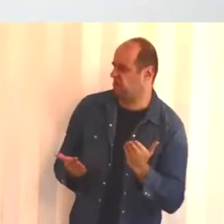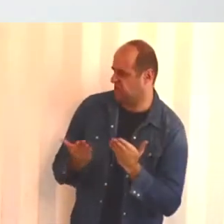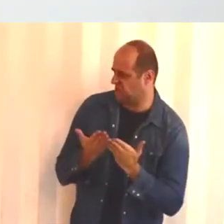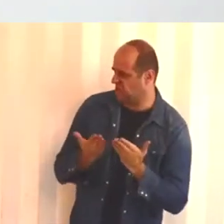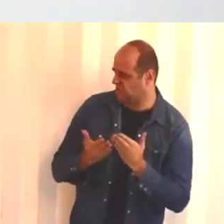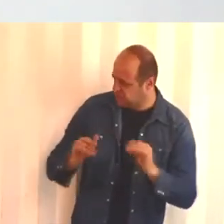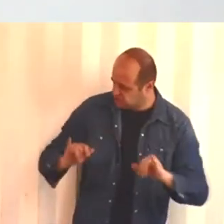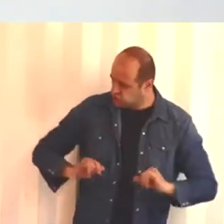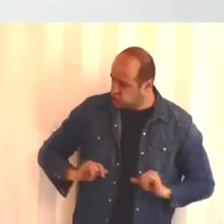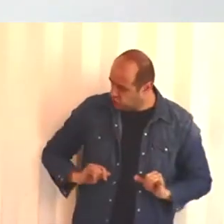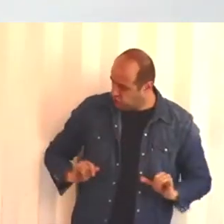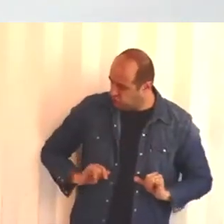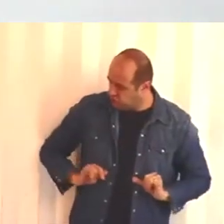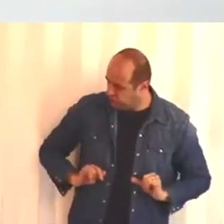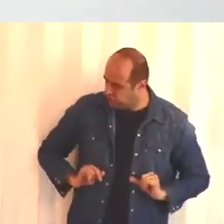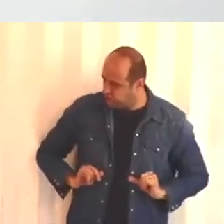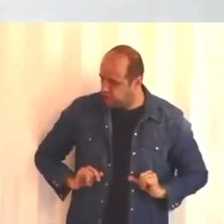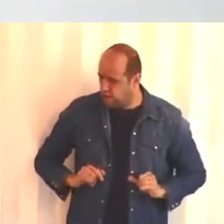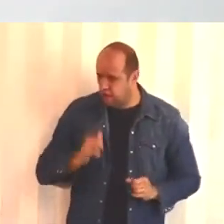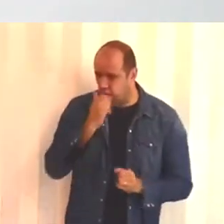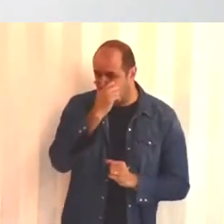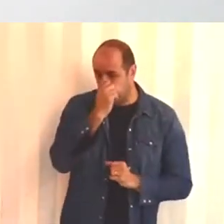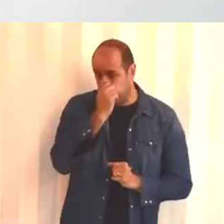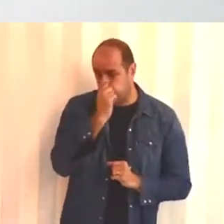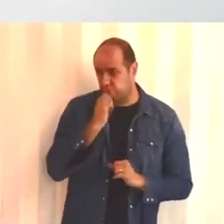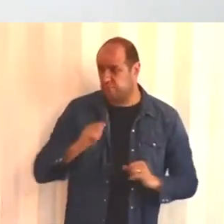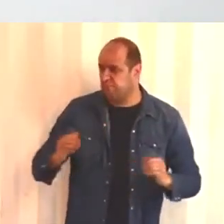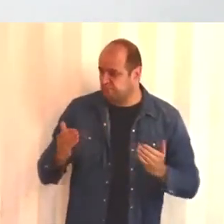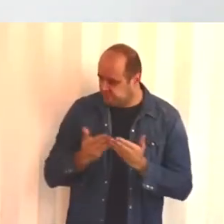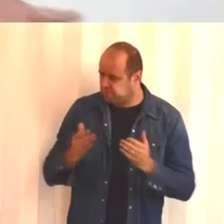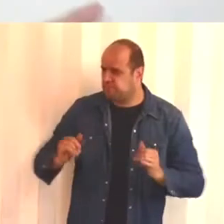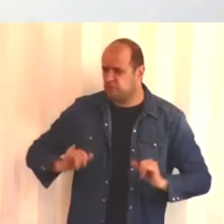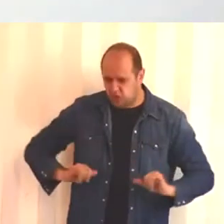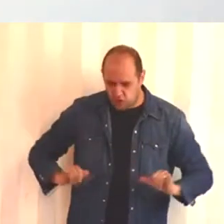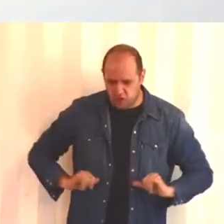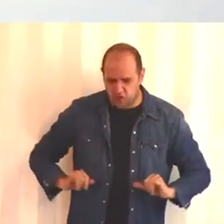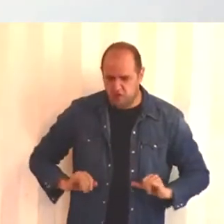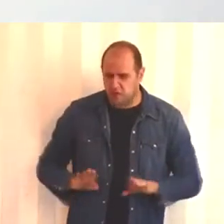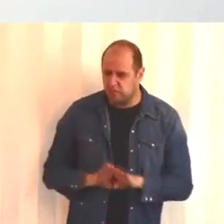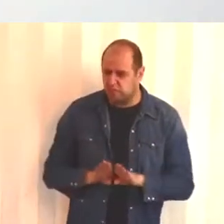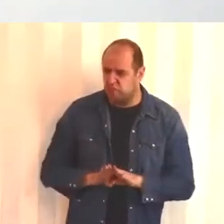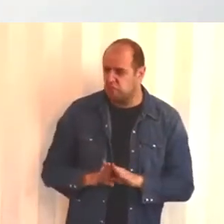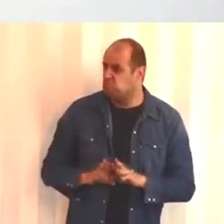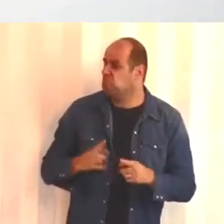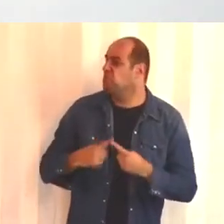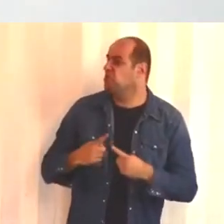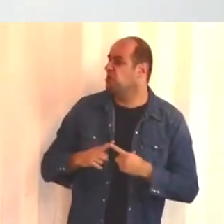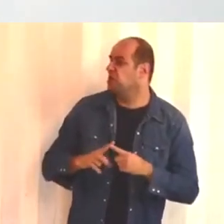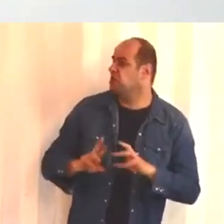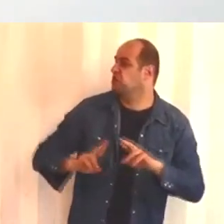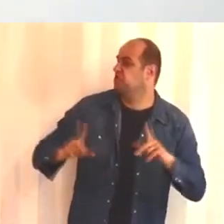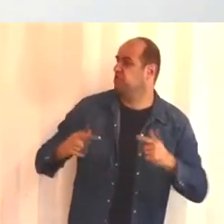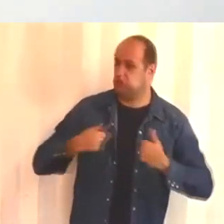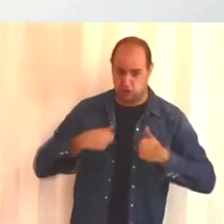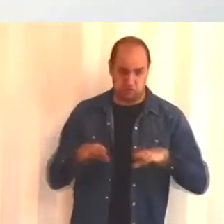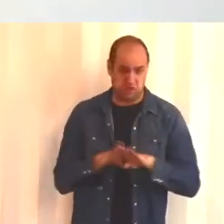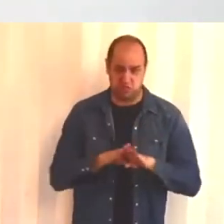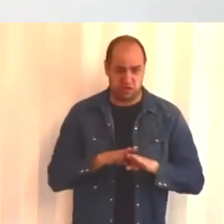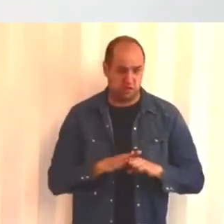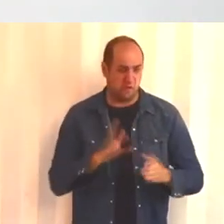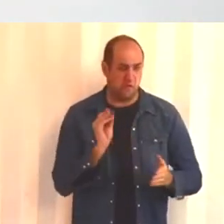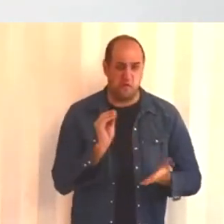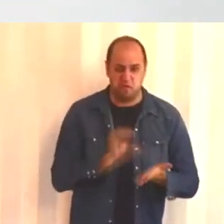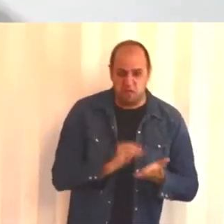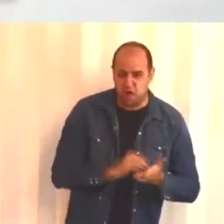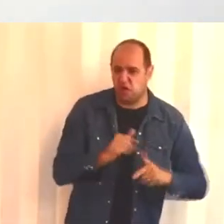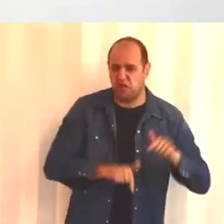também sofre, se os evangélicos também passam por dificuldade, qual é a diferença? Eu também passo dificuldade, o desemprego chega na minha